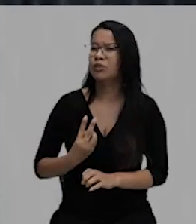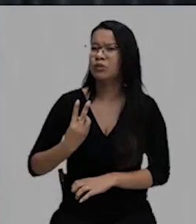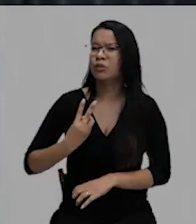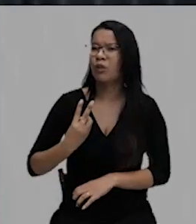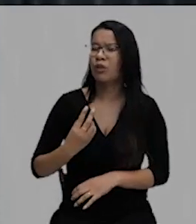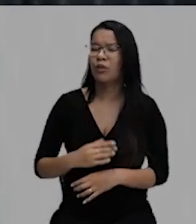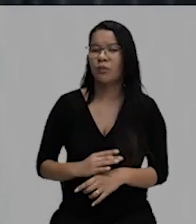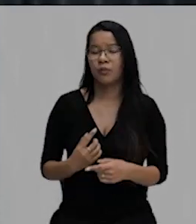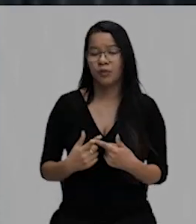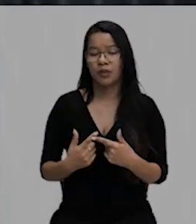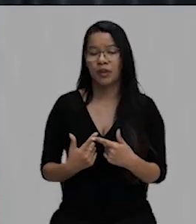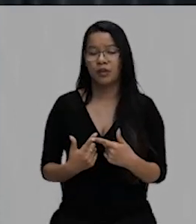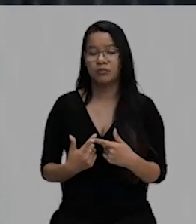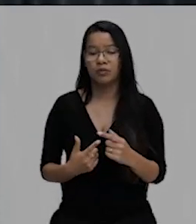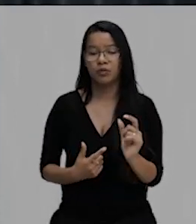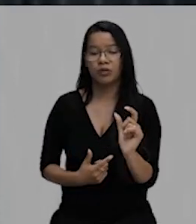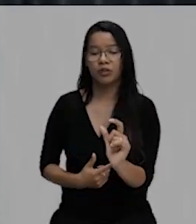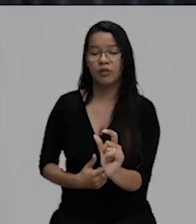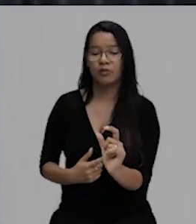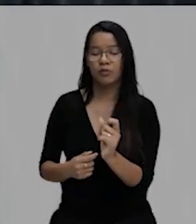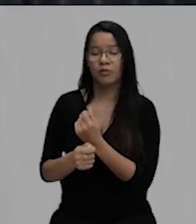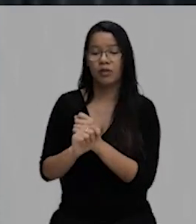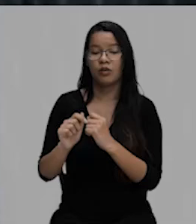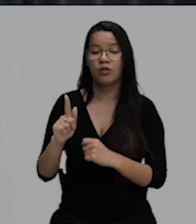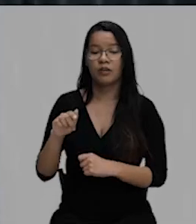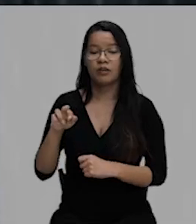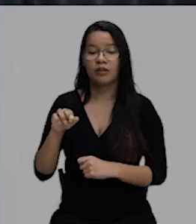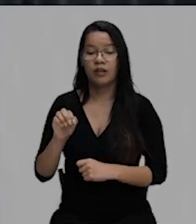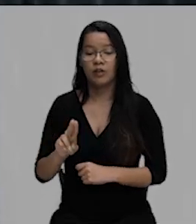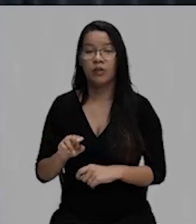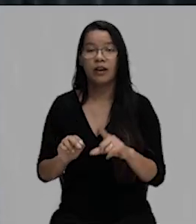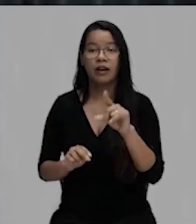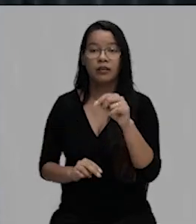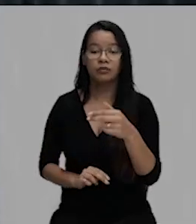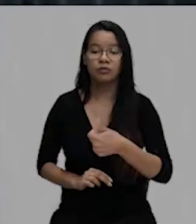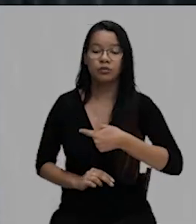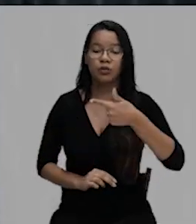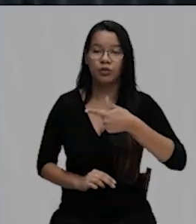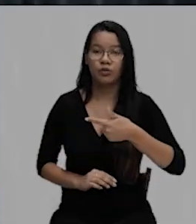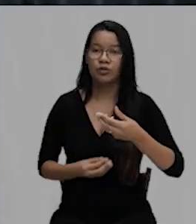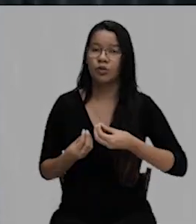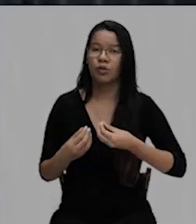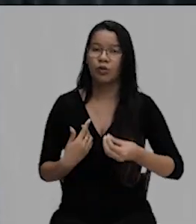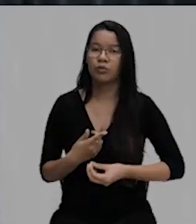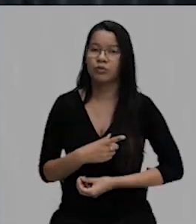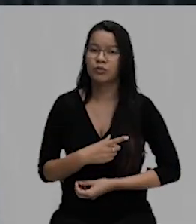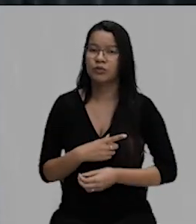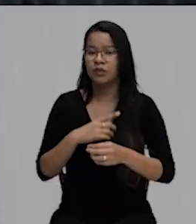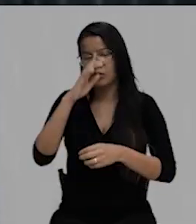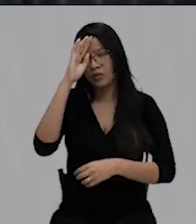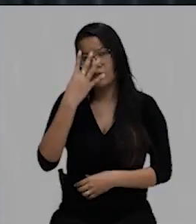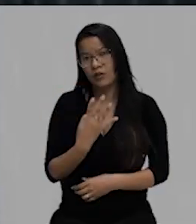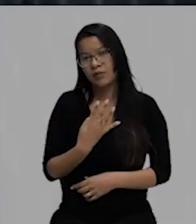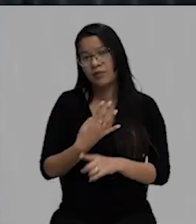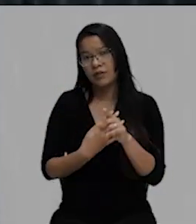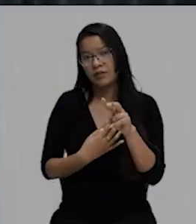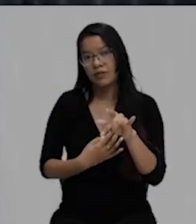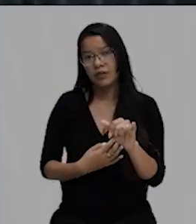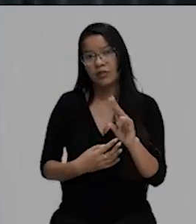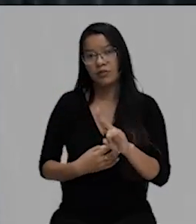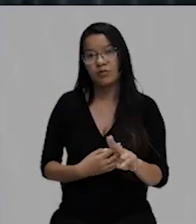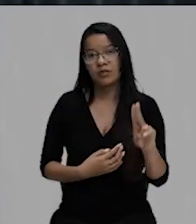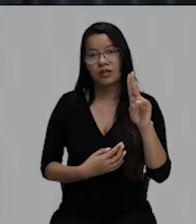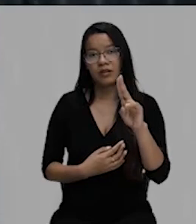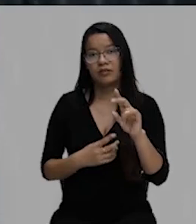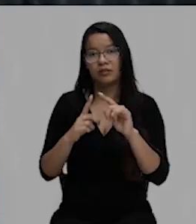grau é 2. Então, isso já caracteriza a equação do segundo grau. E como é que você resolve ela mesma? Você vai utilizar o teorema